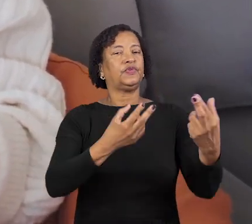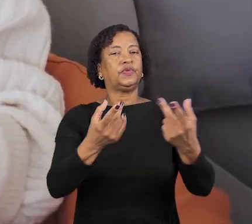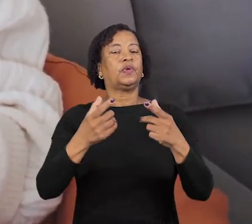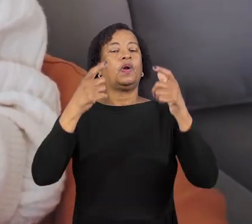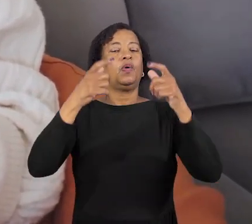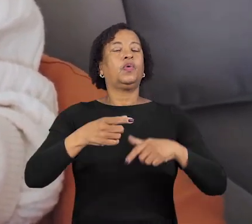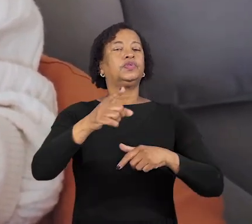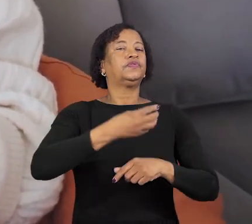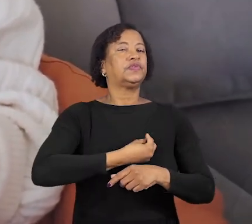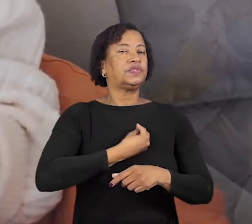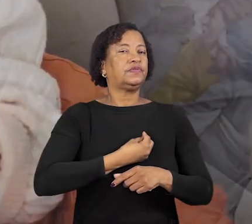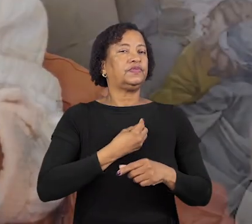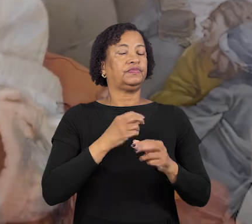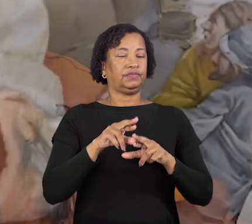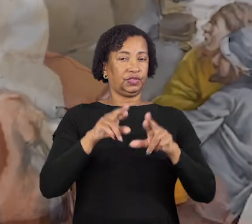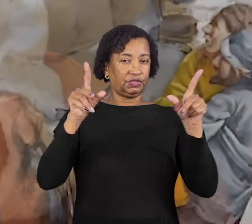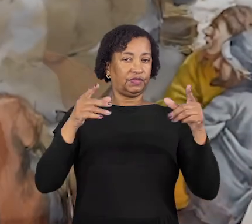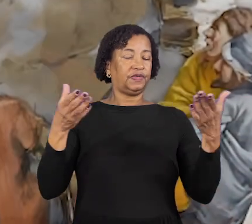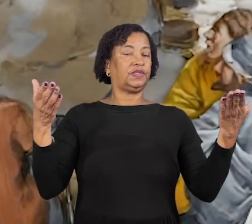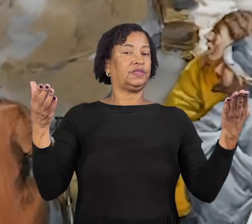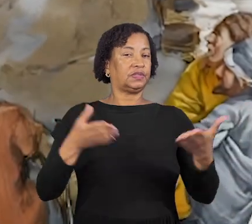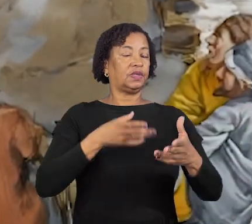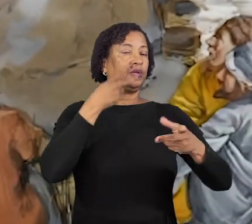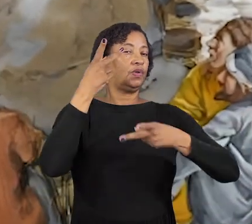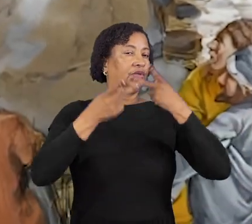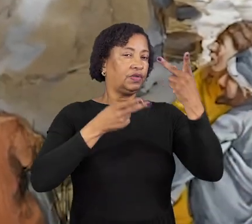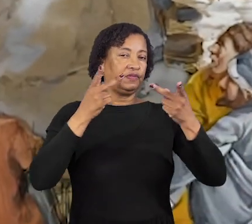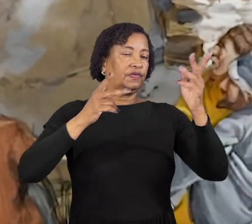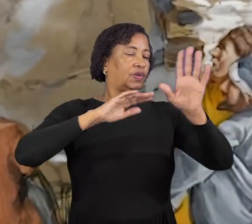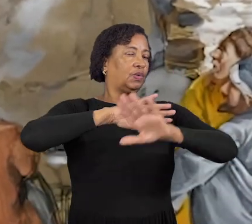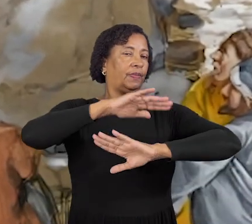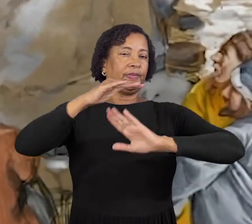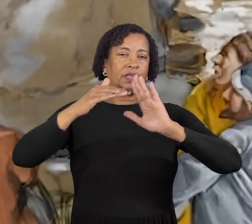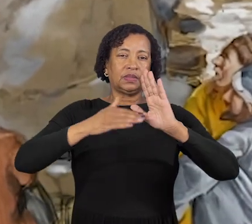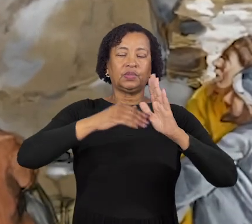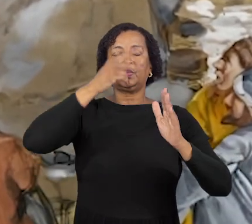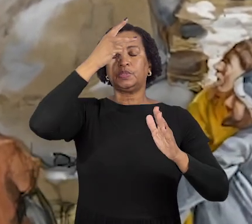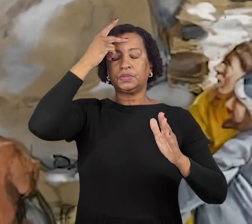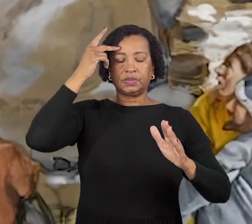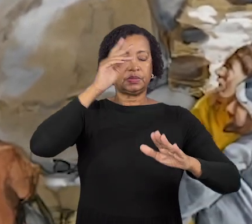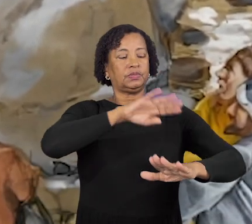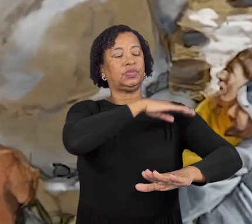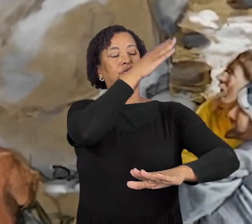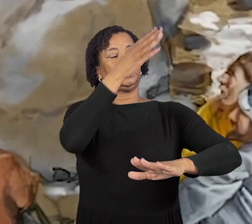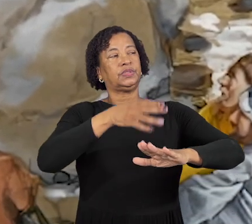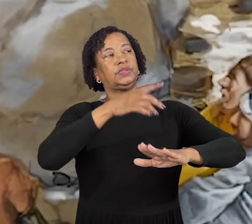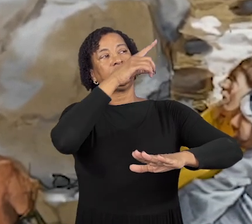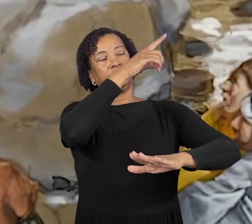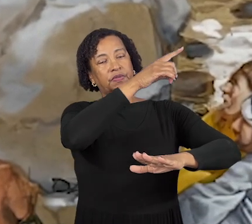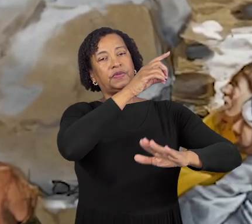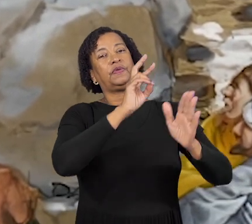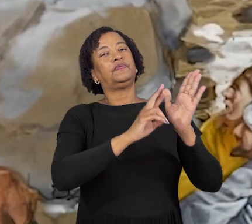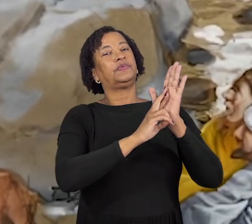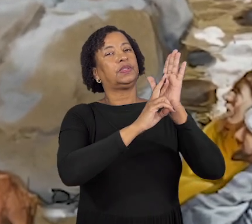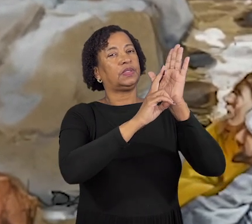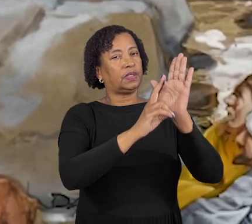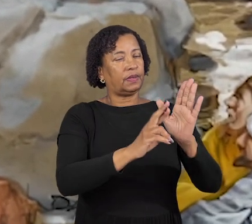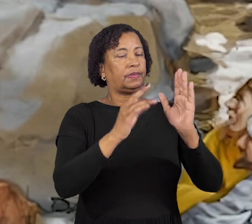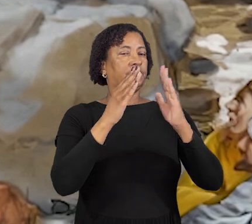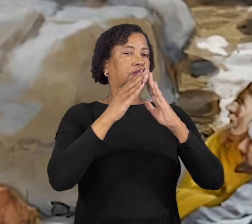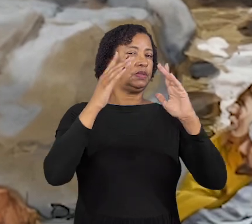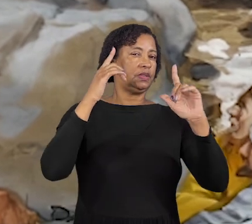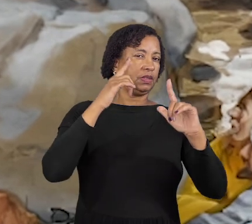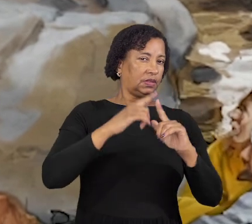Onde você está? A diferença é que agora ele falou isso para todos os que estavam no topo da montanha, que representam